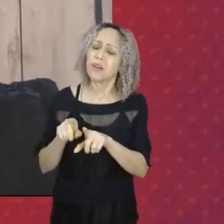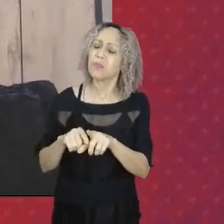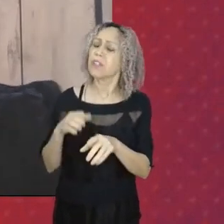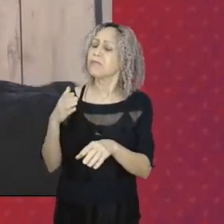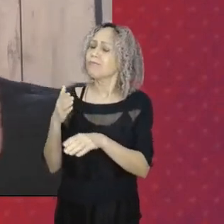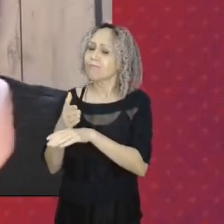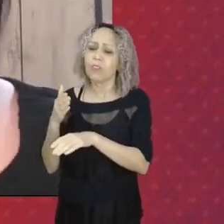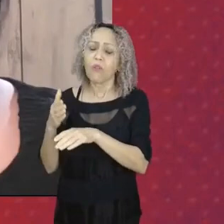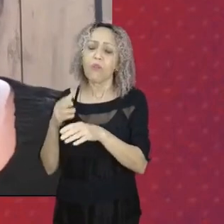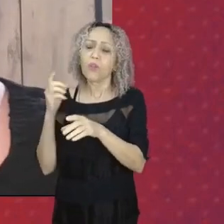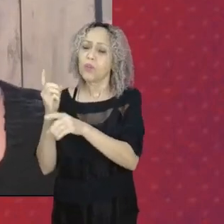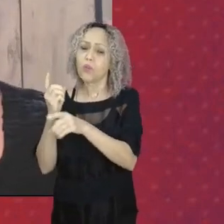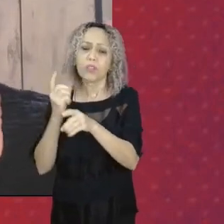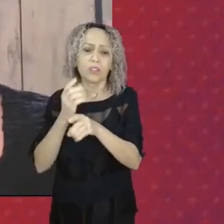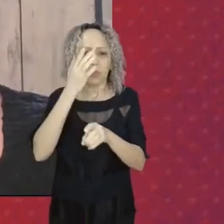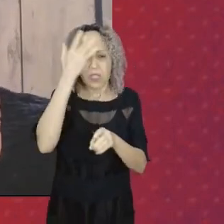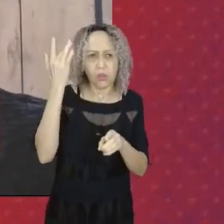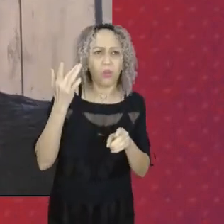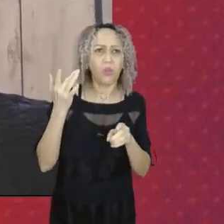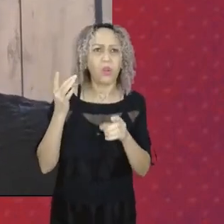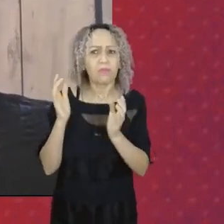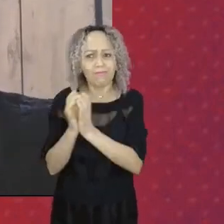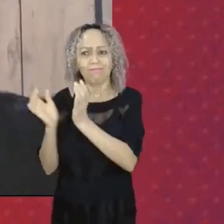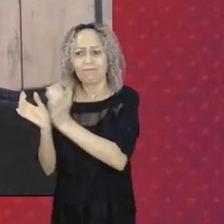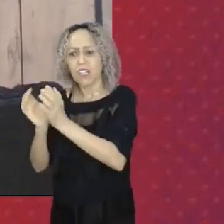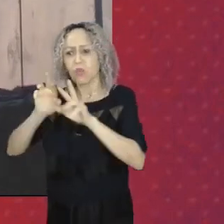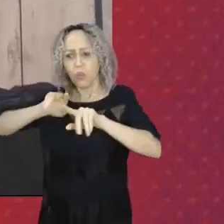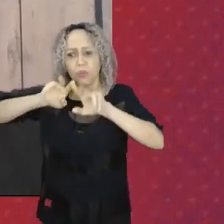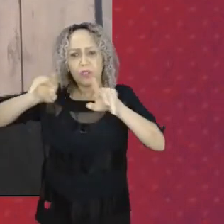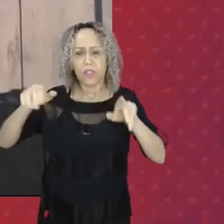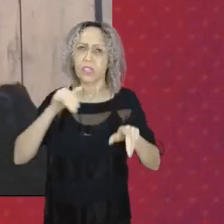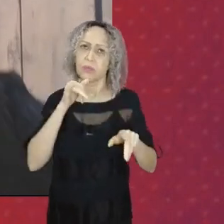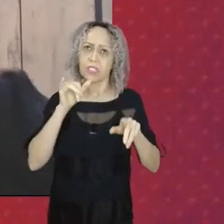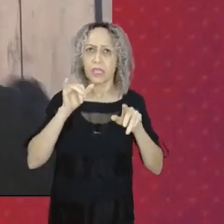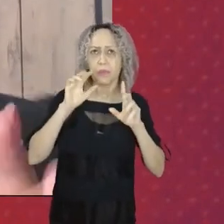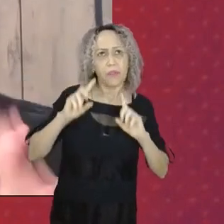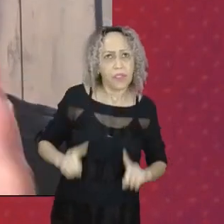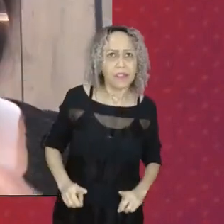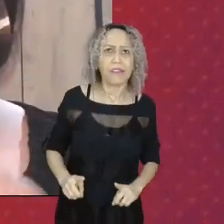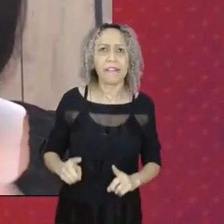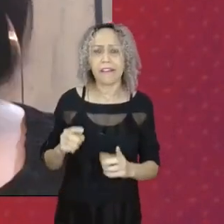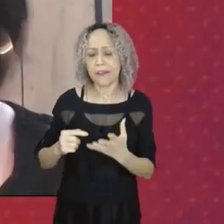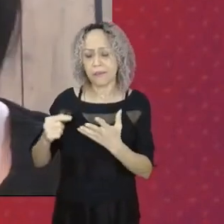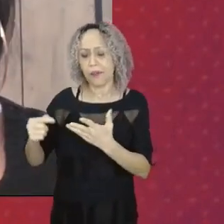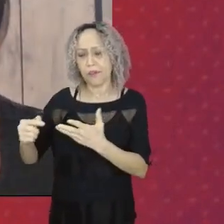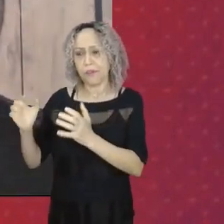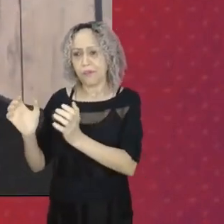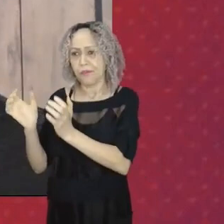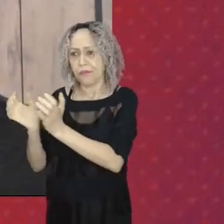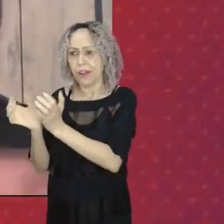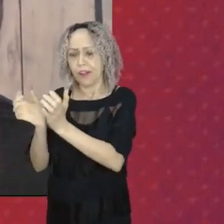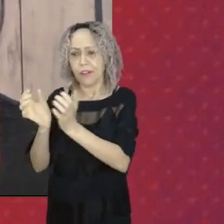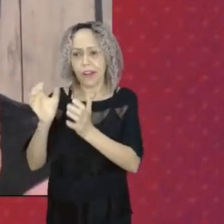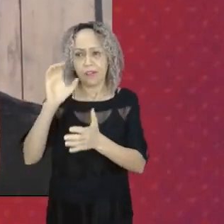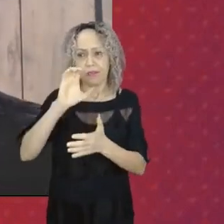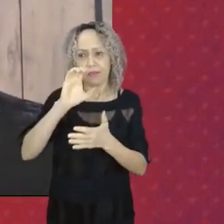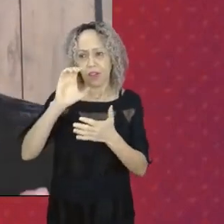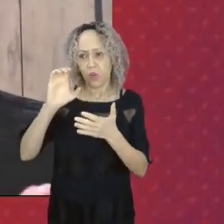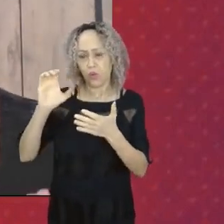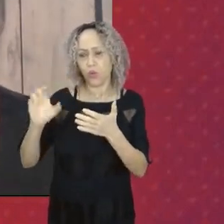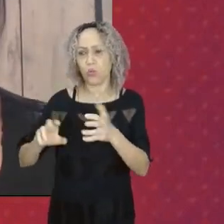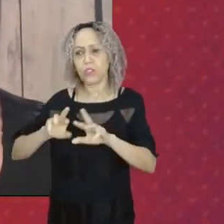corporeidade, principalmente as travestilidades e marginalidades que compõem a sociedade. Porque nós não podemos fazer o debate de sexualidade e